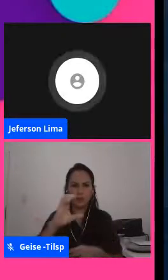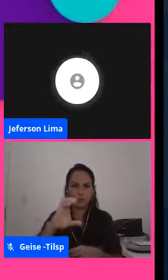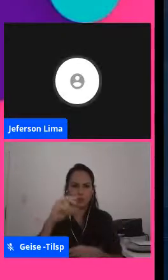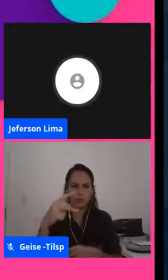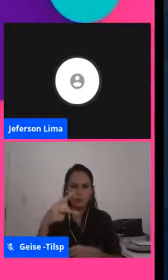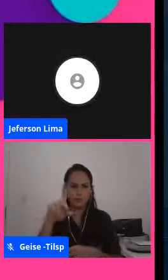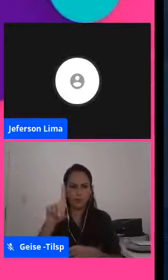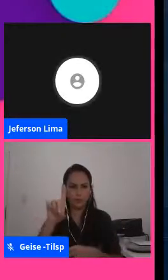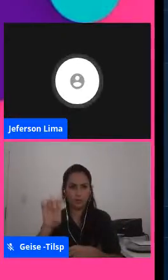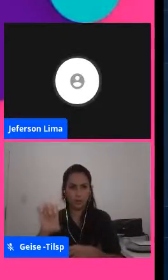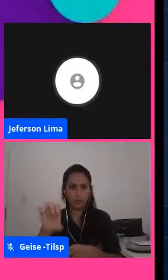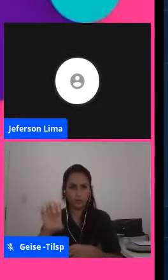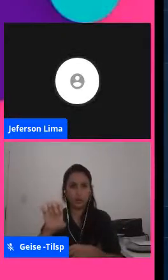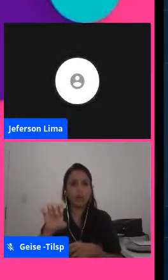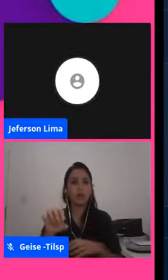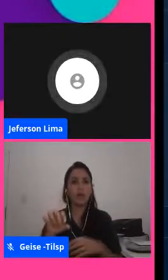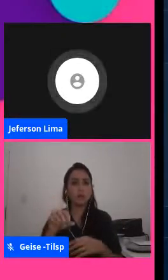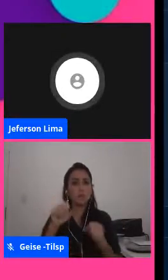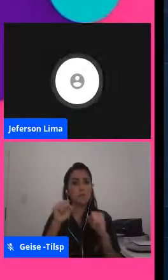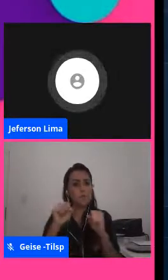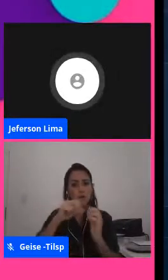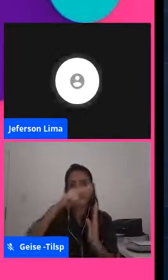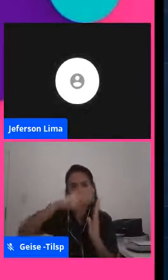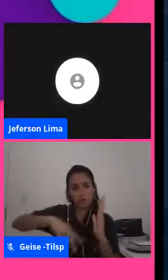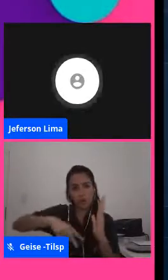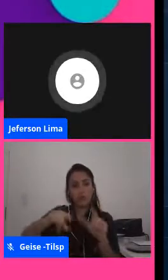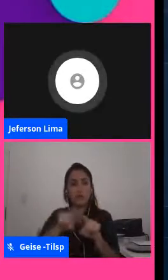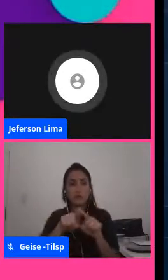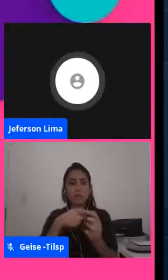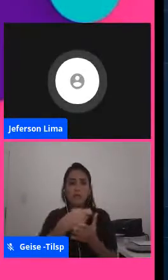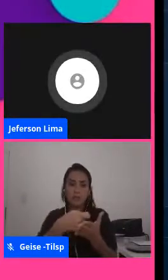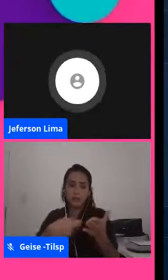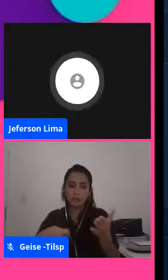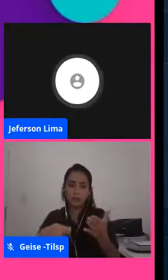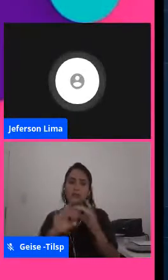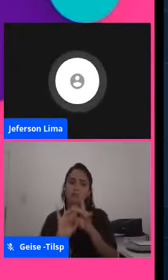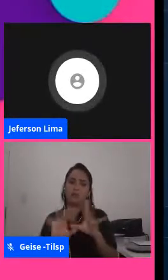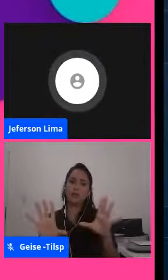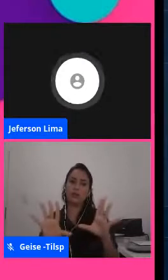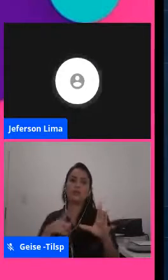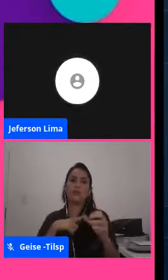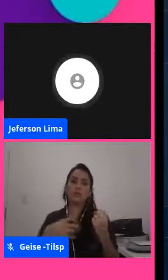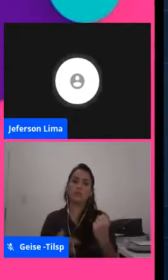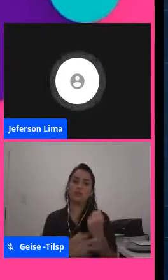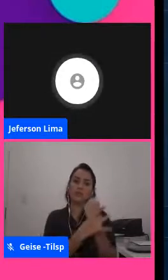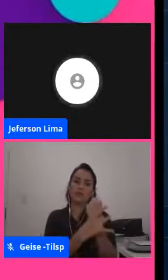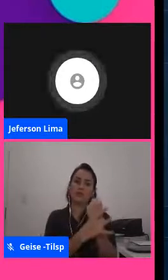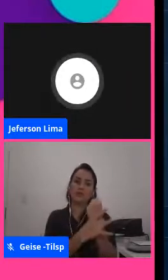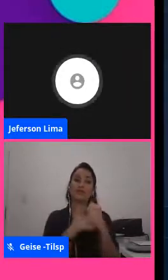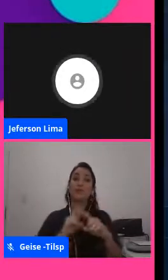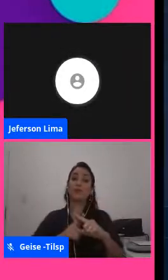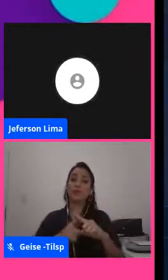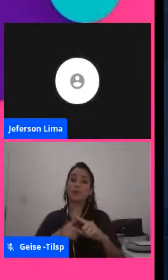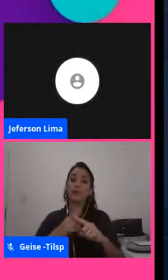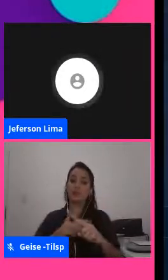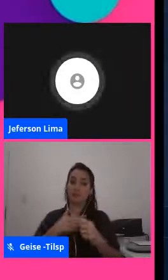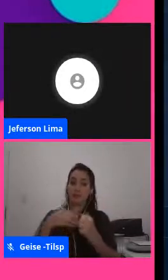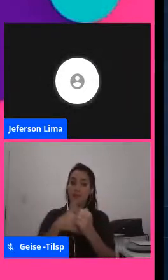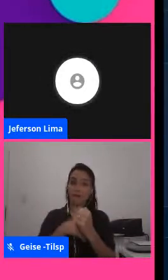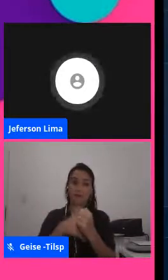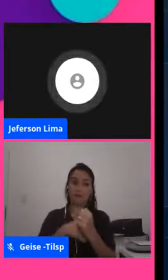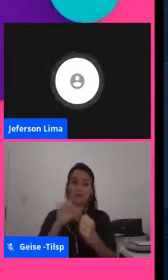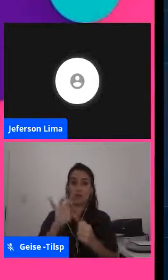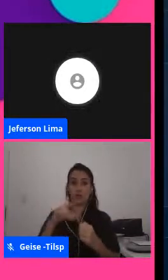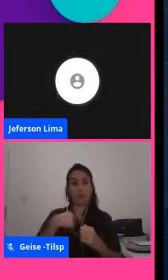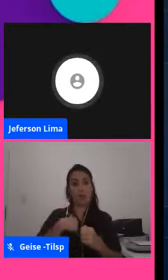as minhas leituras e escritas são permitidas. E agora estão em segurança, porque eu coloquei uma senha que só eu e o servidor conhece. Esse